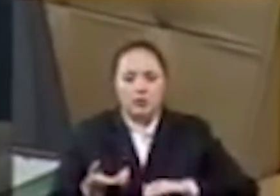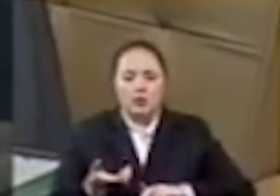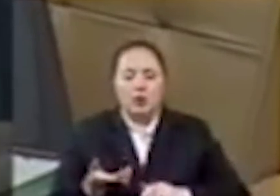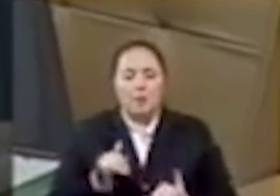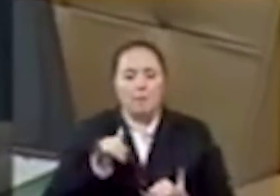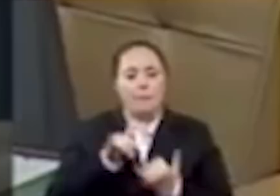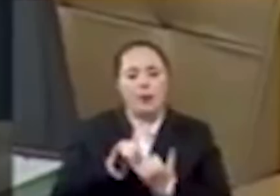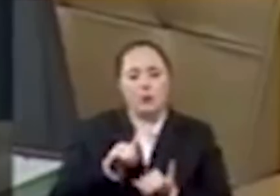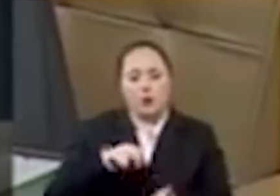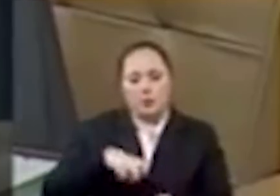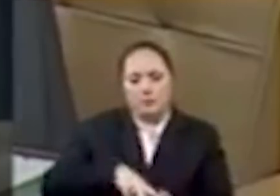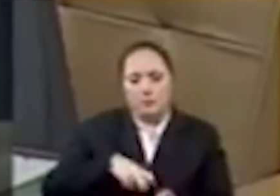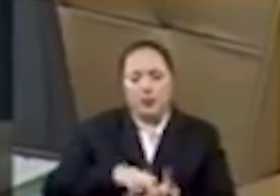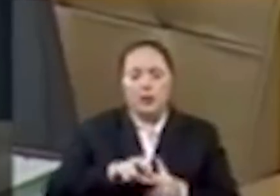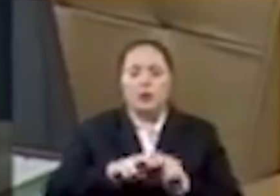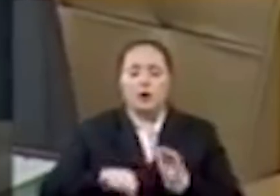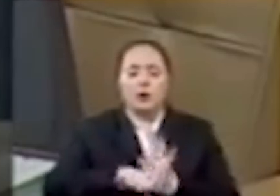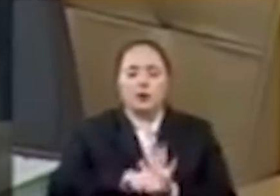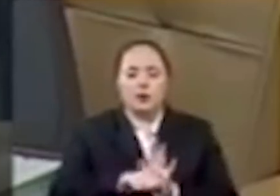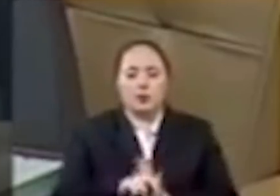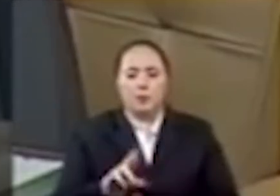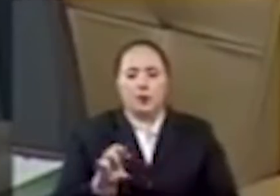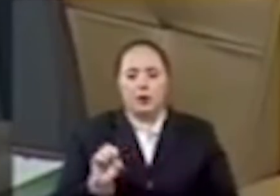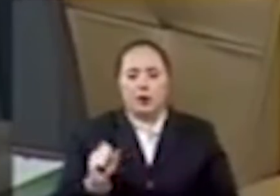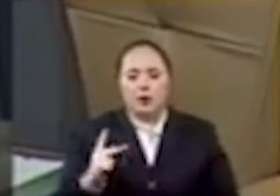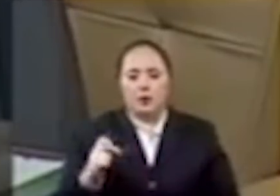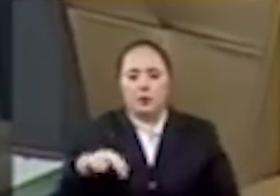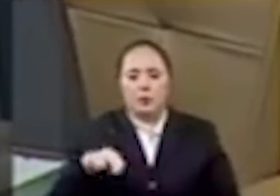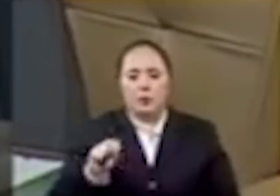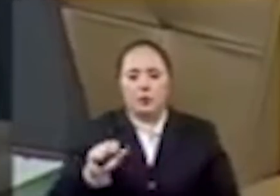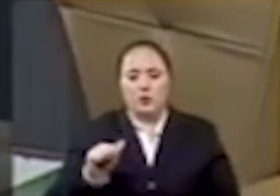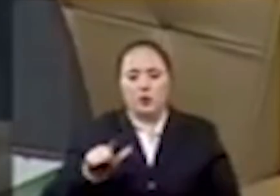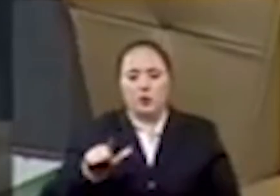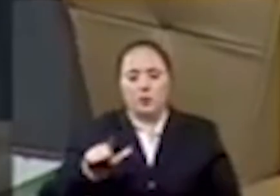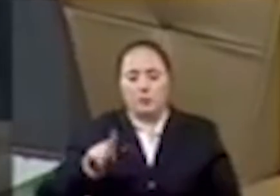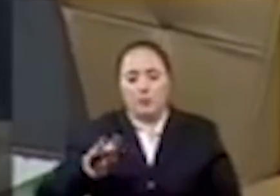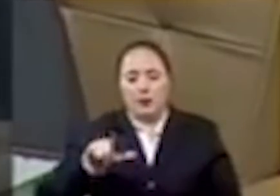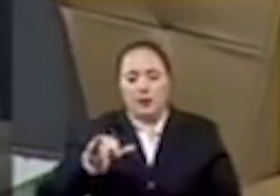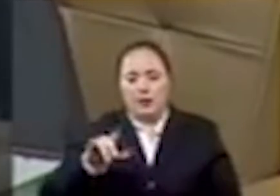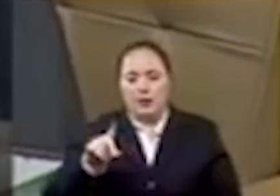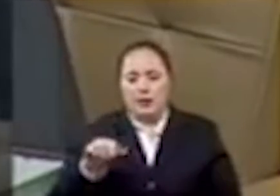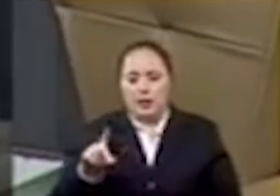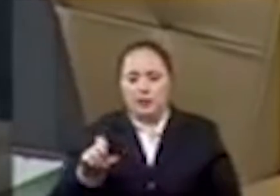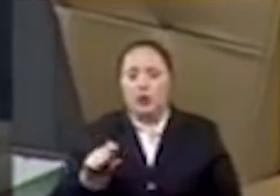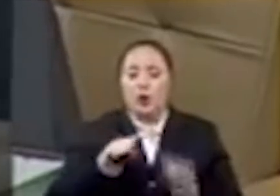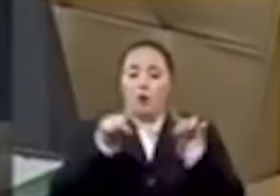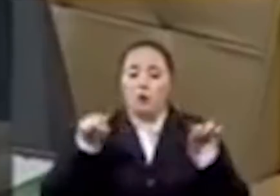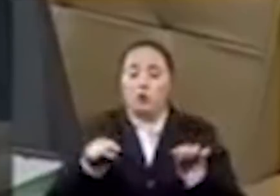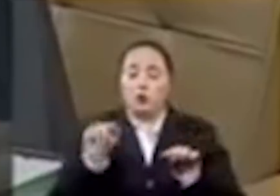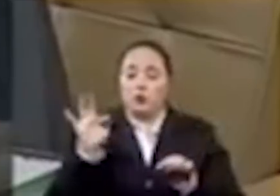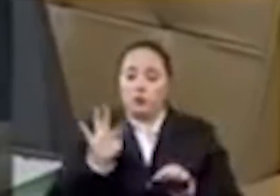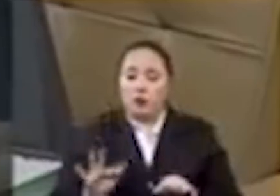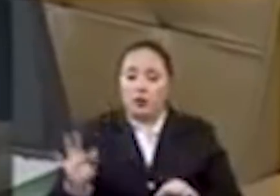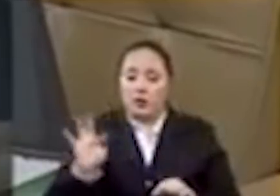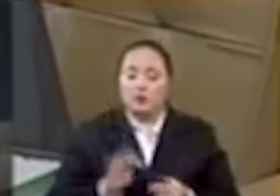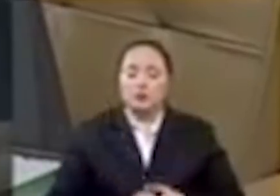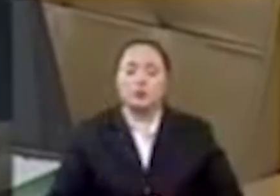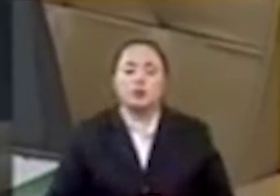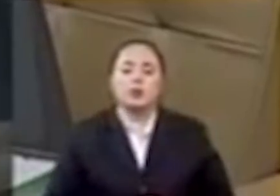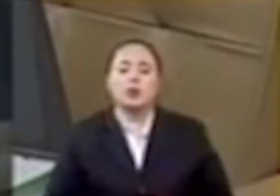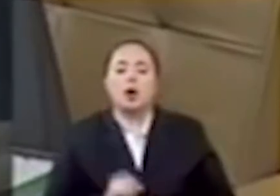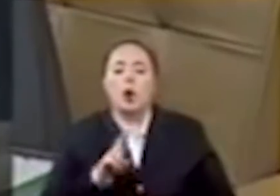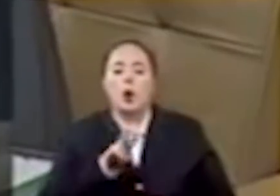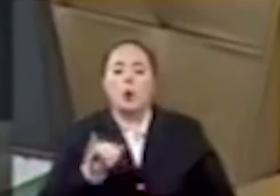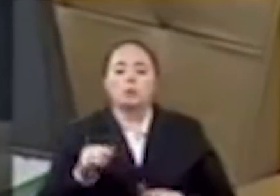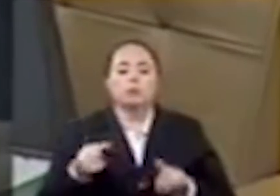as penas impostas por crimes de responsabilidade aos funcionários federais. Deste modo, Rui combateu duramente